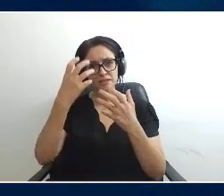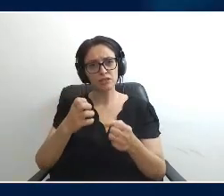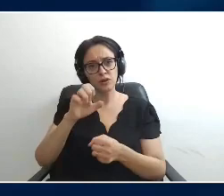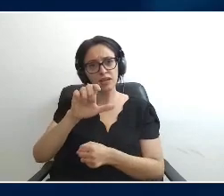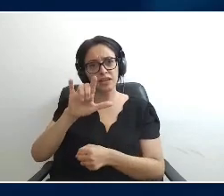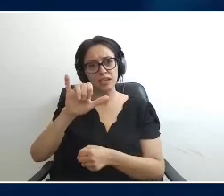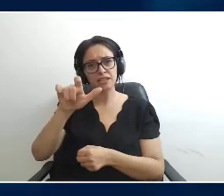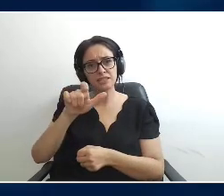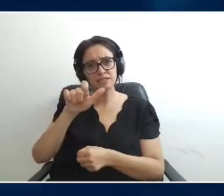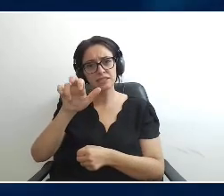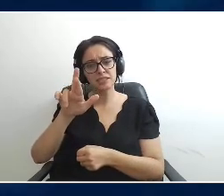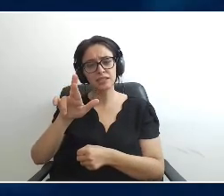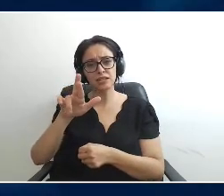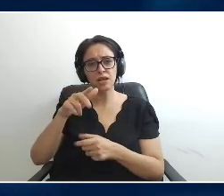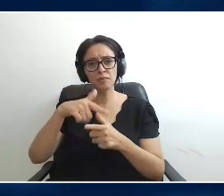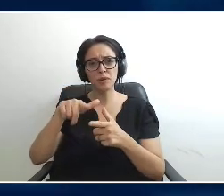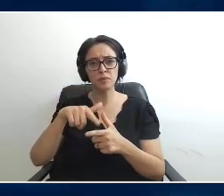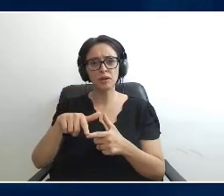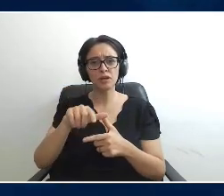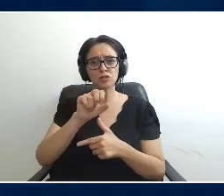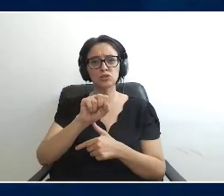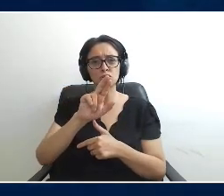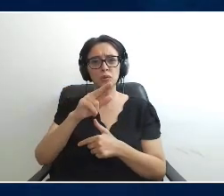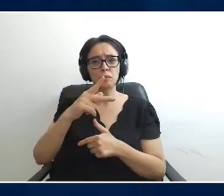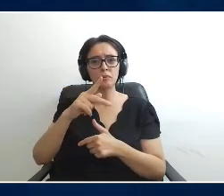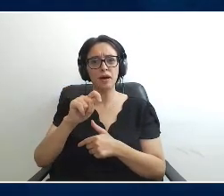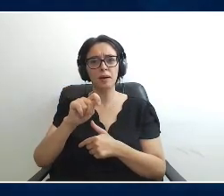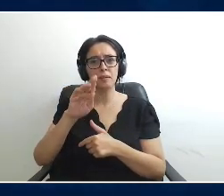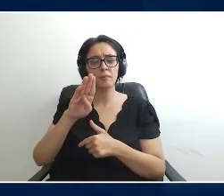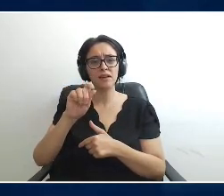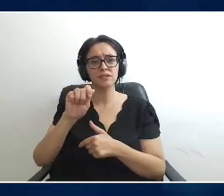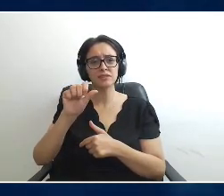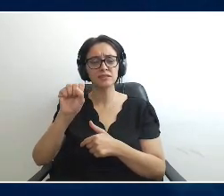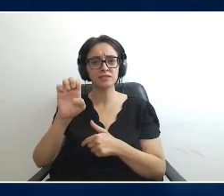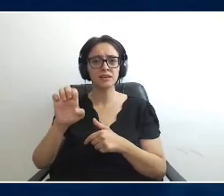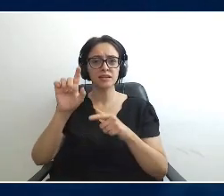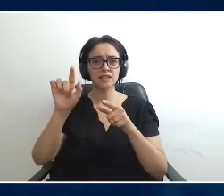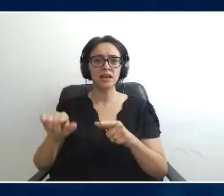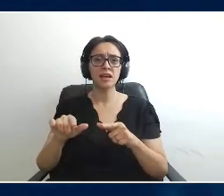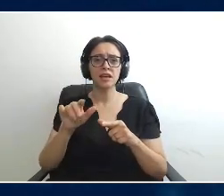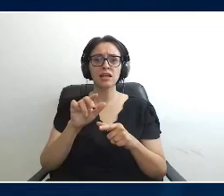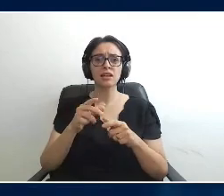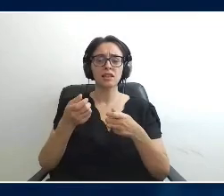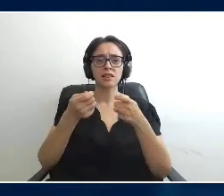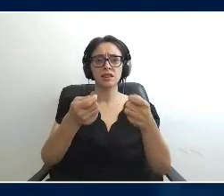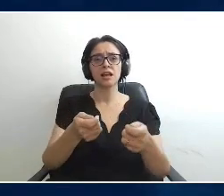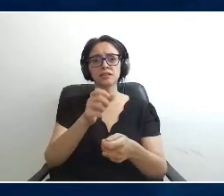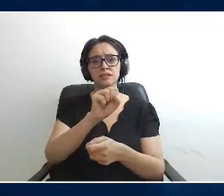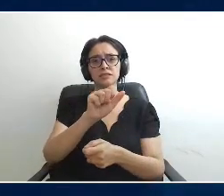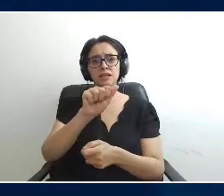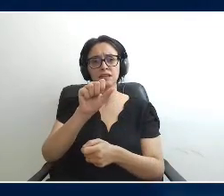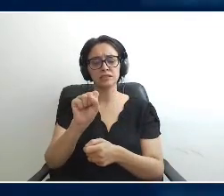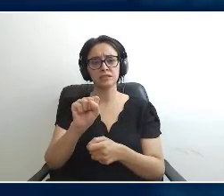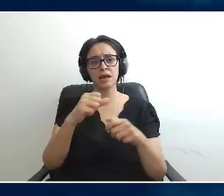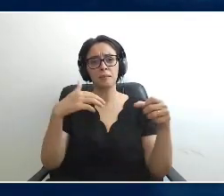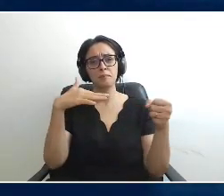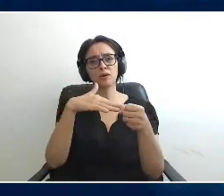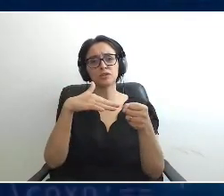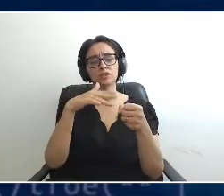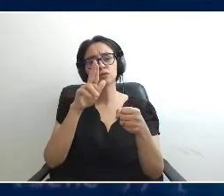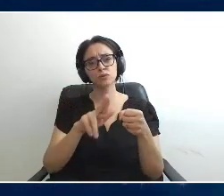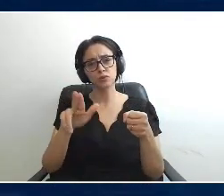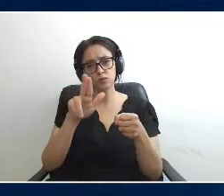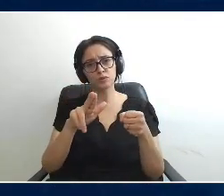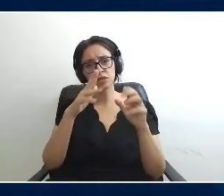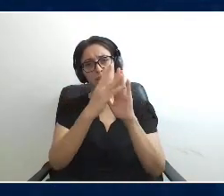ter problema com... Acho que foi o Supabase também, que eles fornecem um SaaS de banco de dados. Eles também usam essa